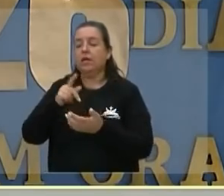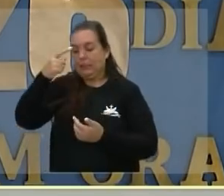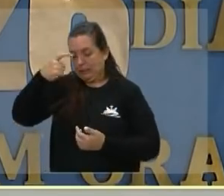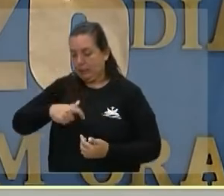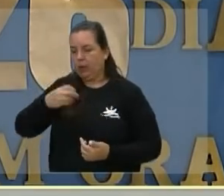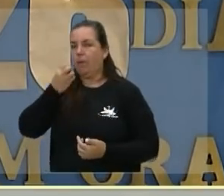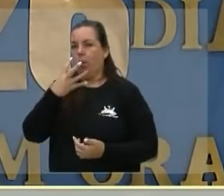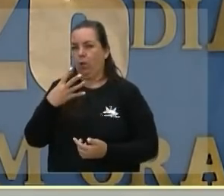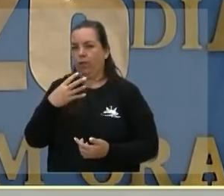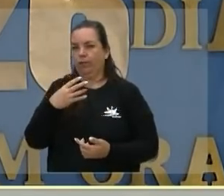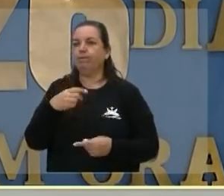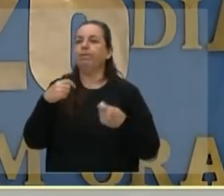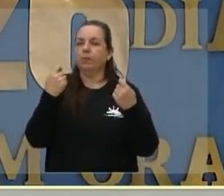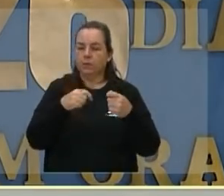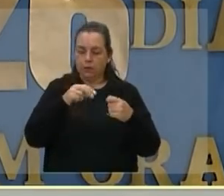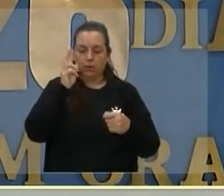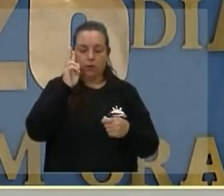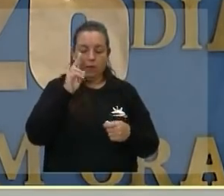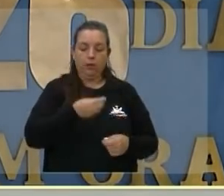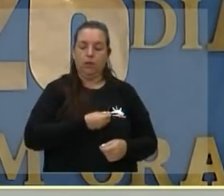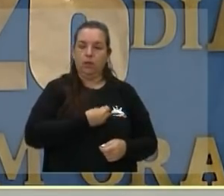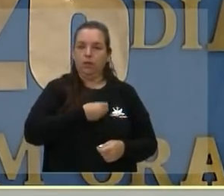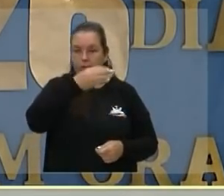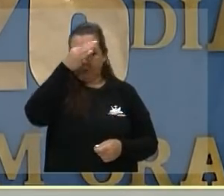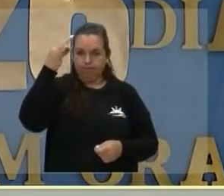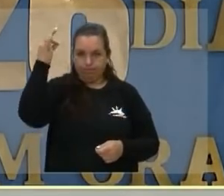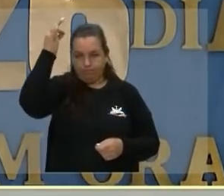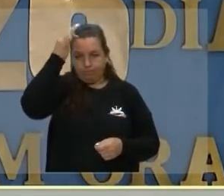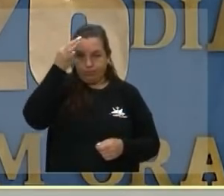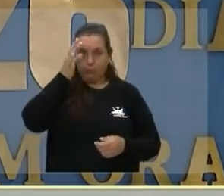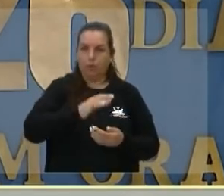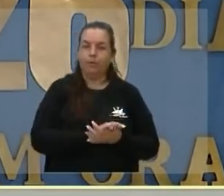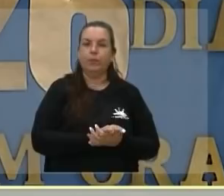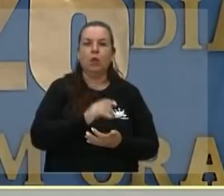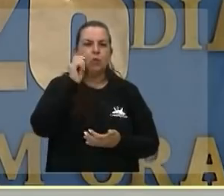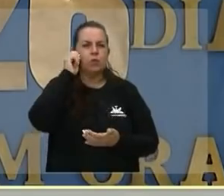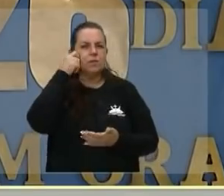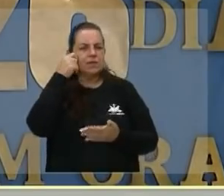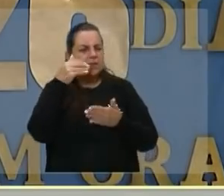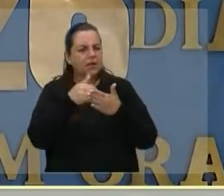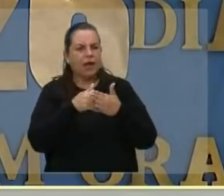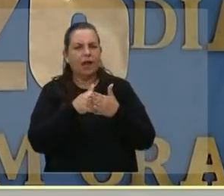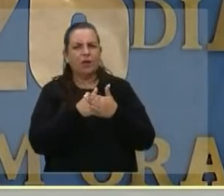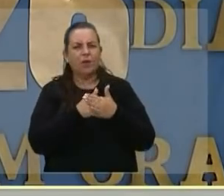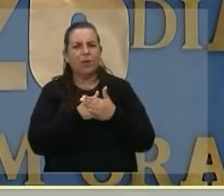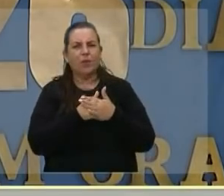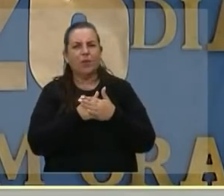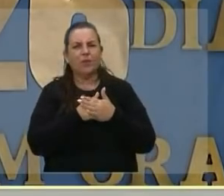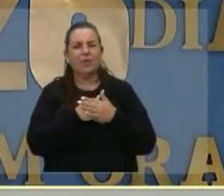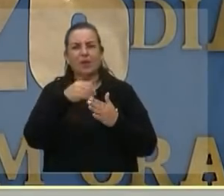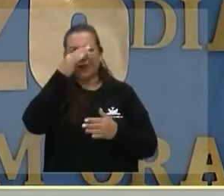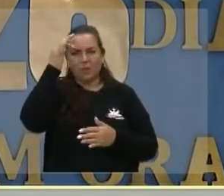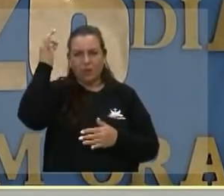porque na vida espiritual na mística espiritual os místicos os grandes